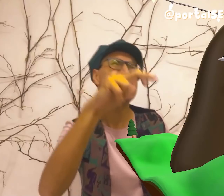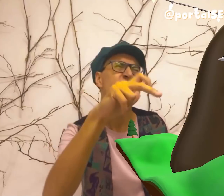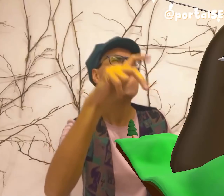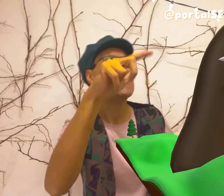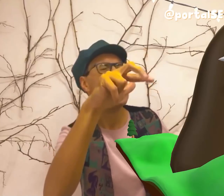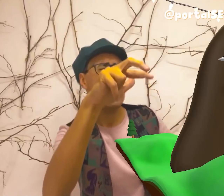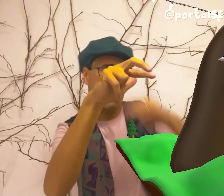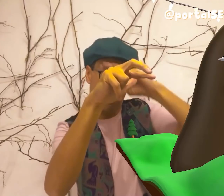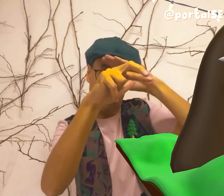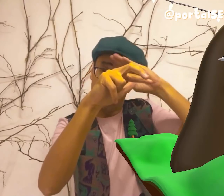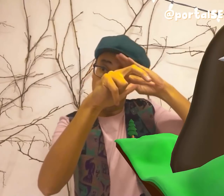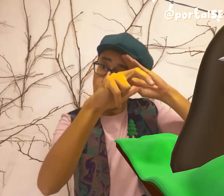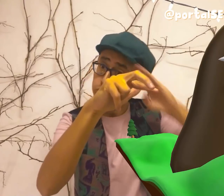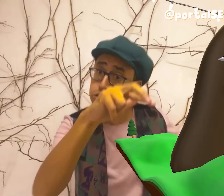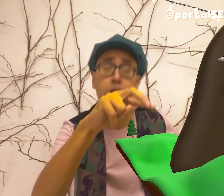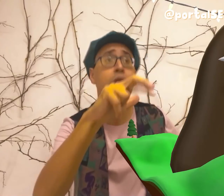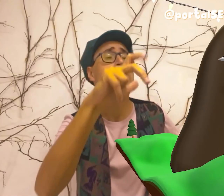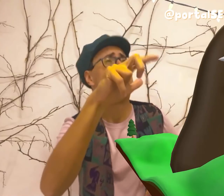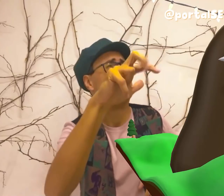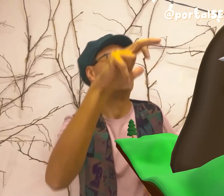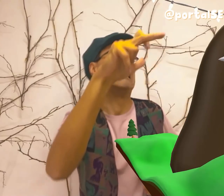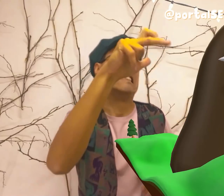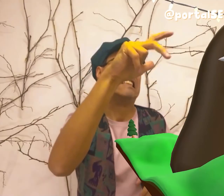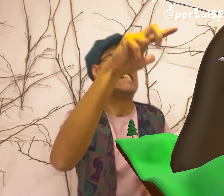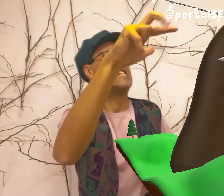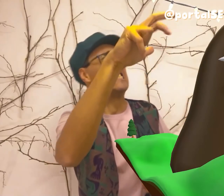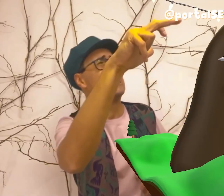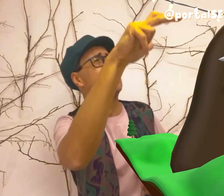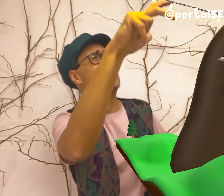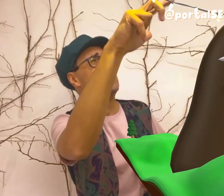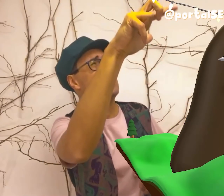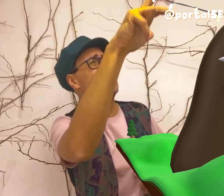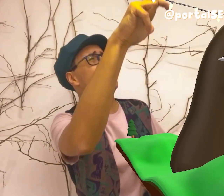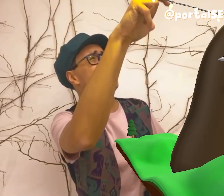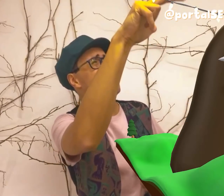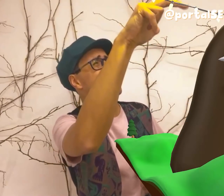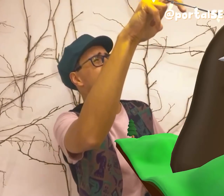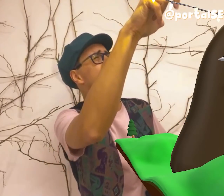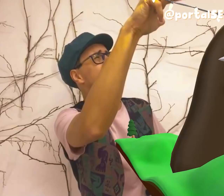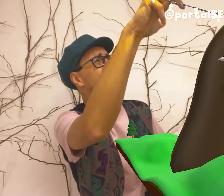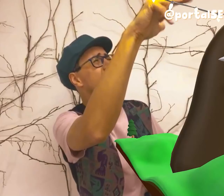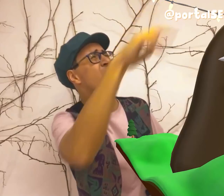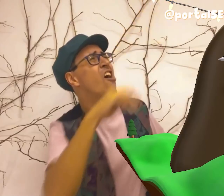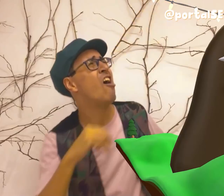andou. Andou, andou, andou, andou.